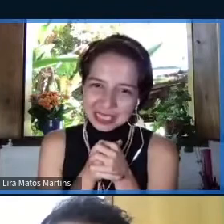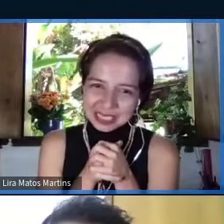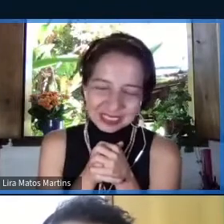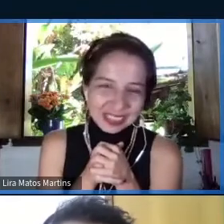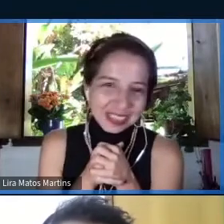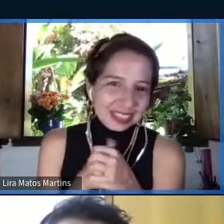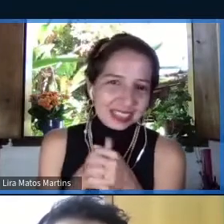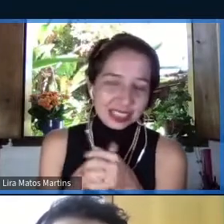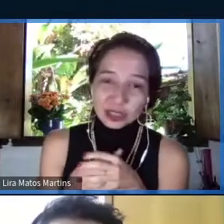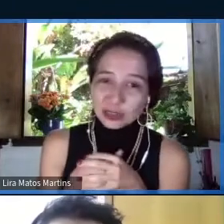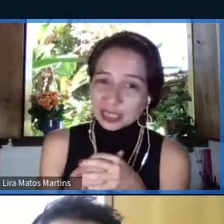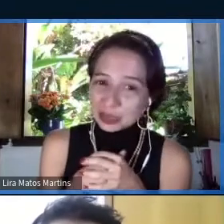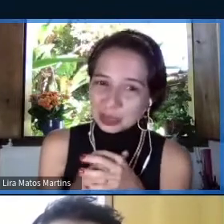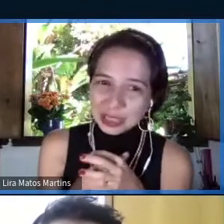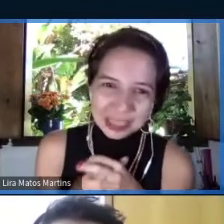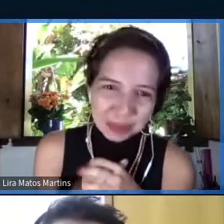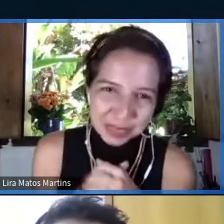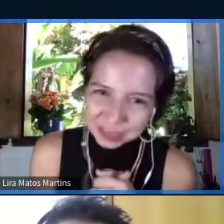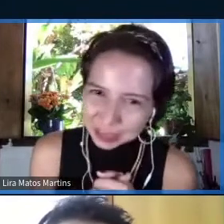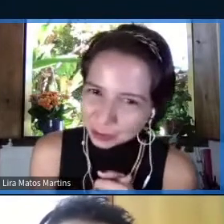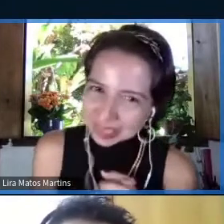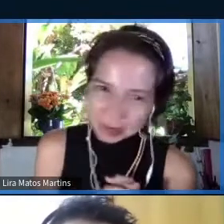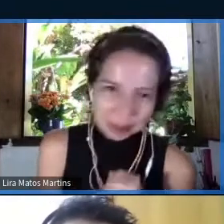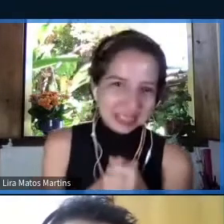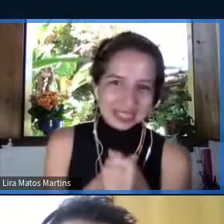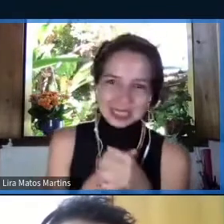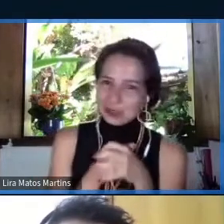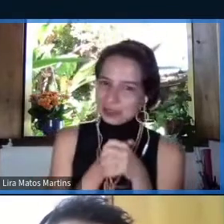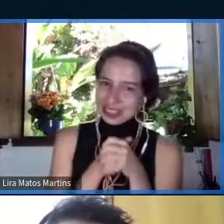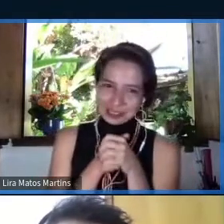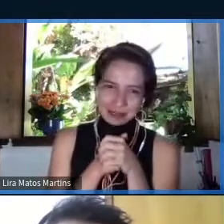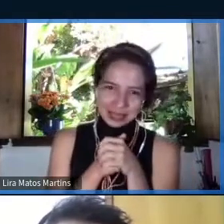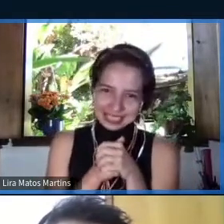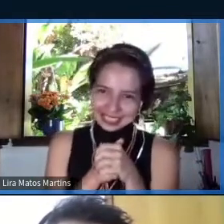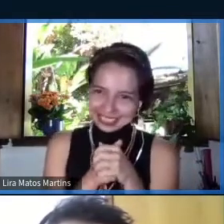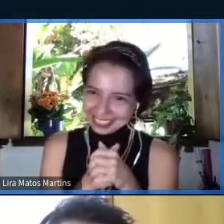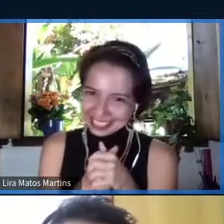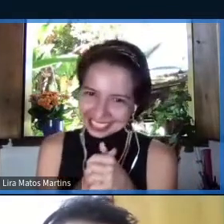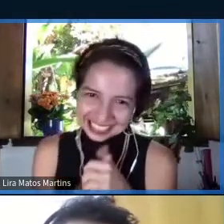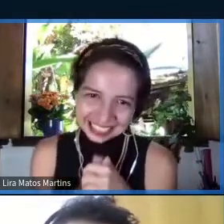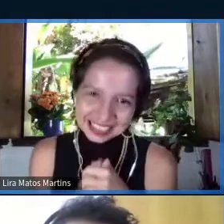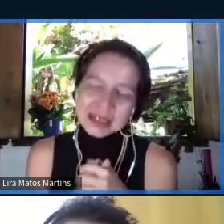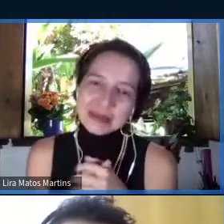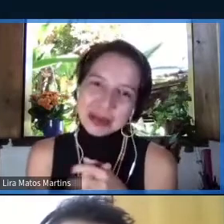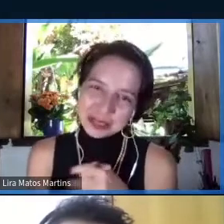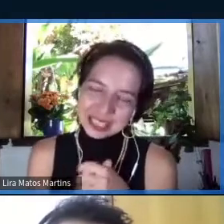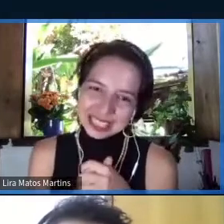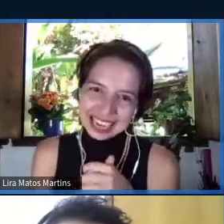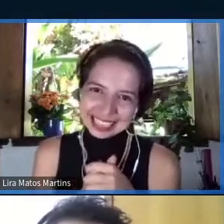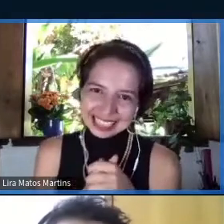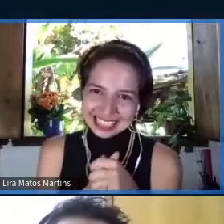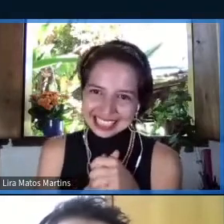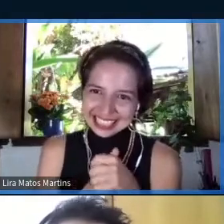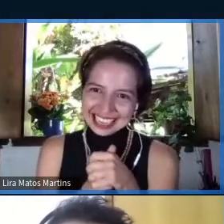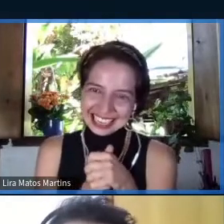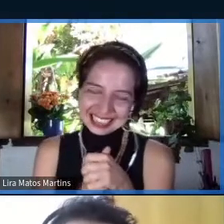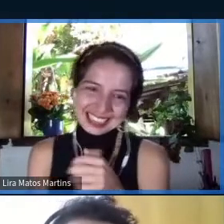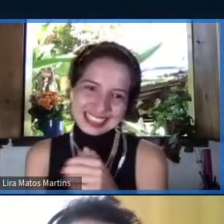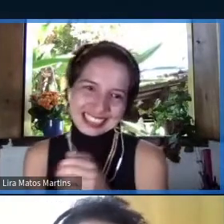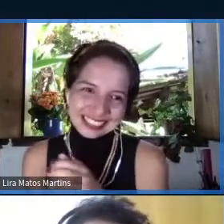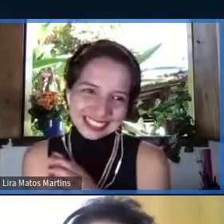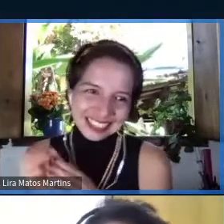enorme, lindo, deixando de fazer tudo que eles poderiam estar fazendo numa sexta-feira de manhã tão linda, para poder estar aqui,